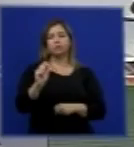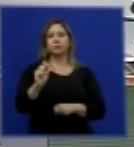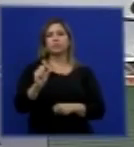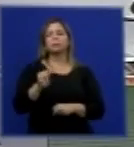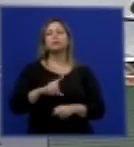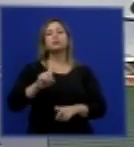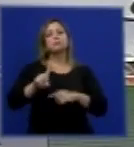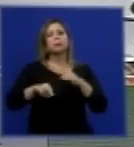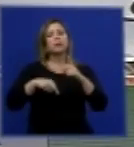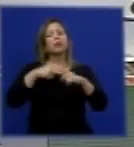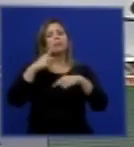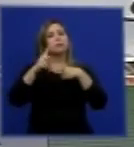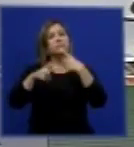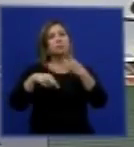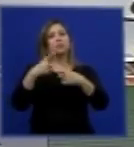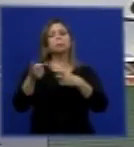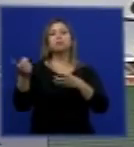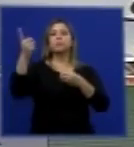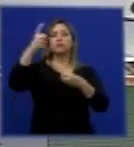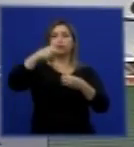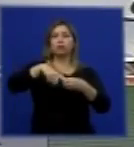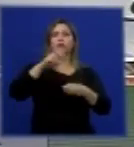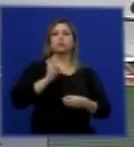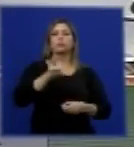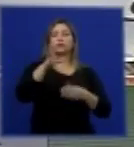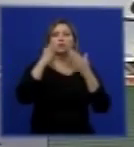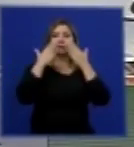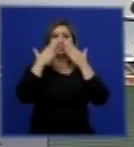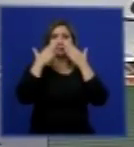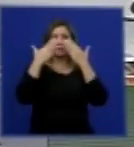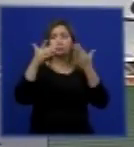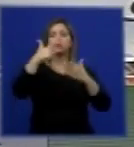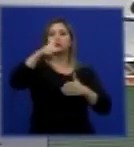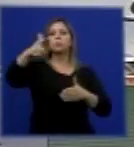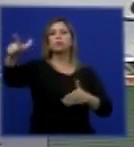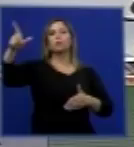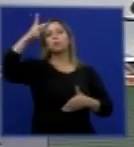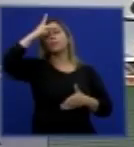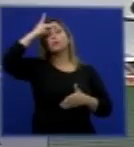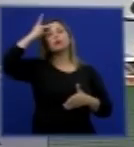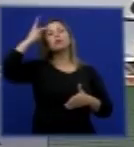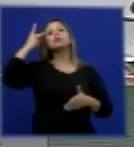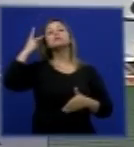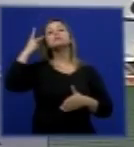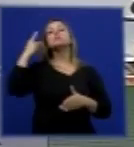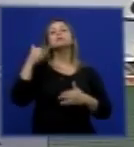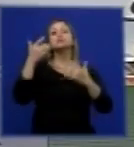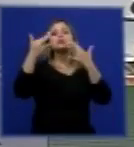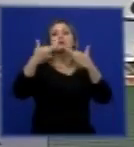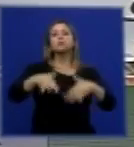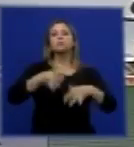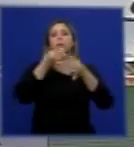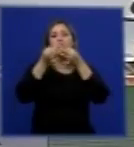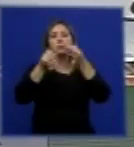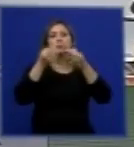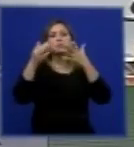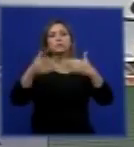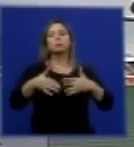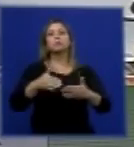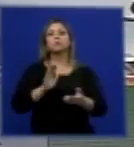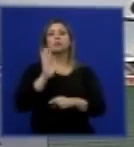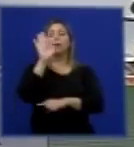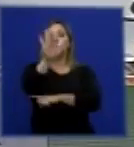nós retomar aremos com as apresentações dos eminentes expositores na parte da tarde a partir rigorosamente de